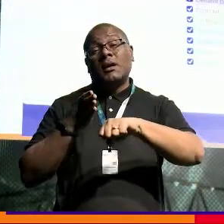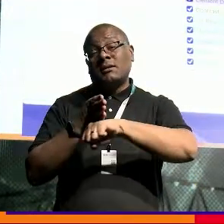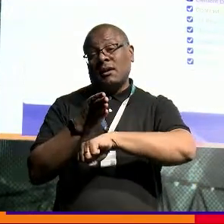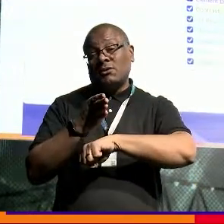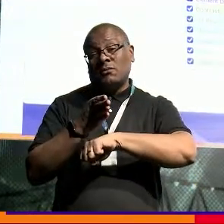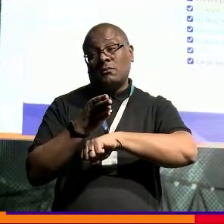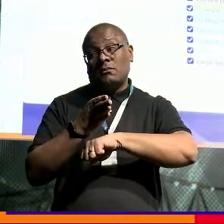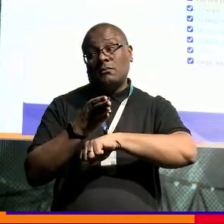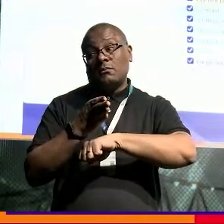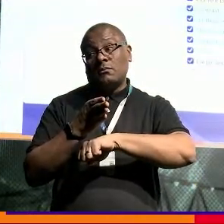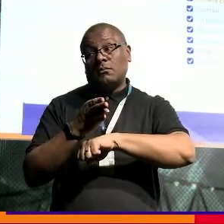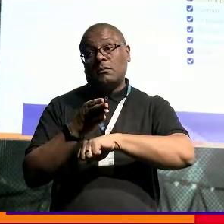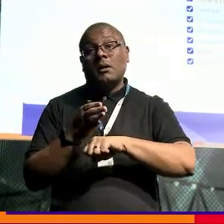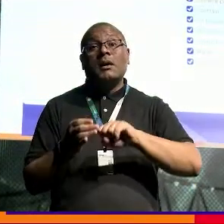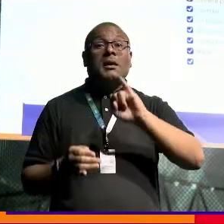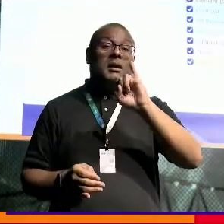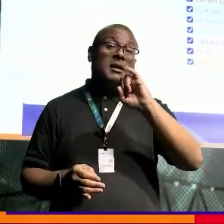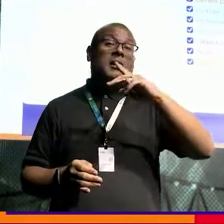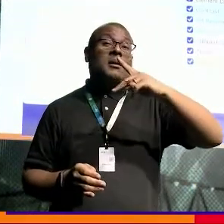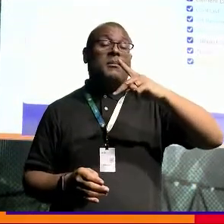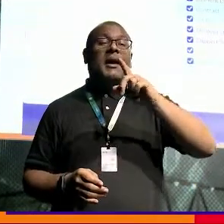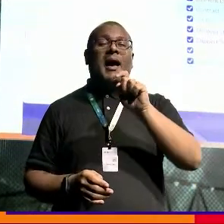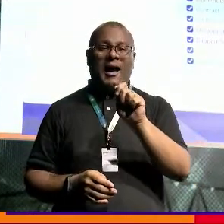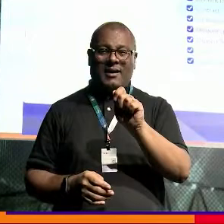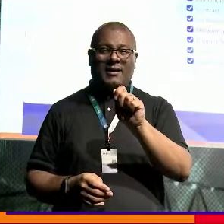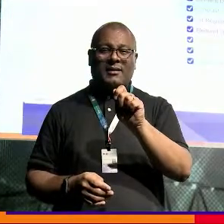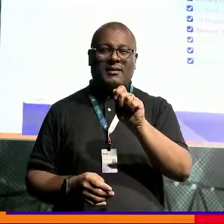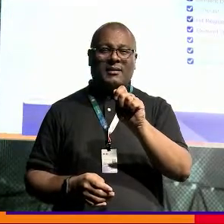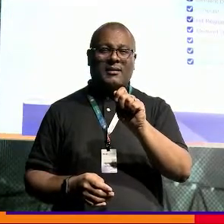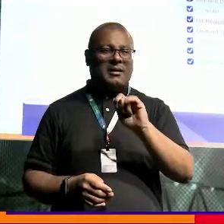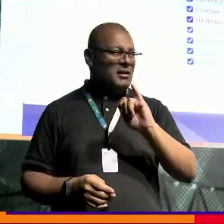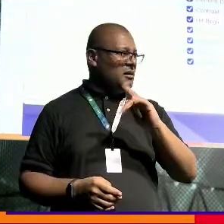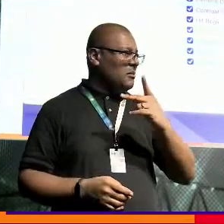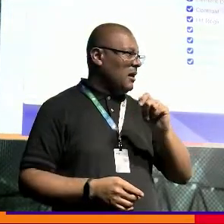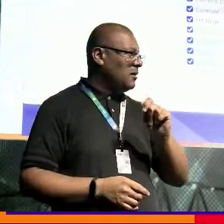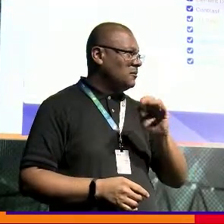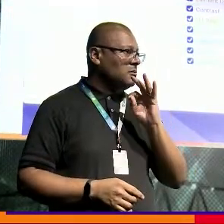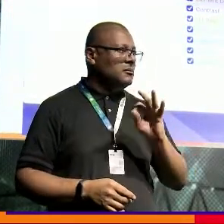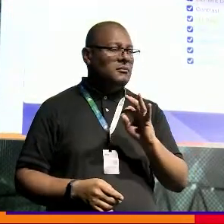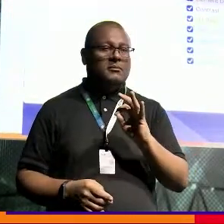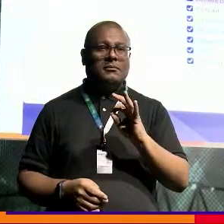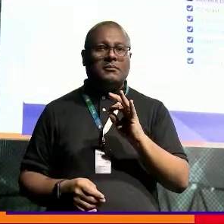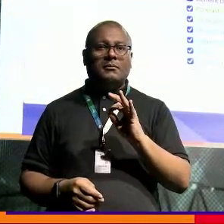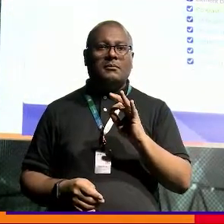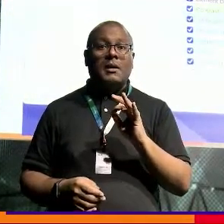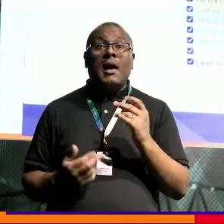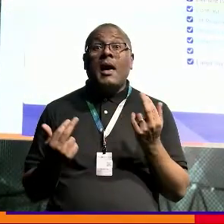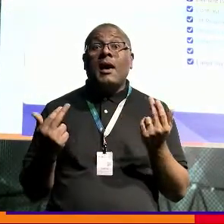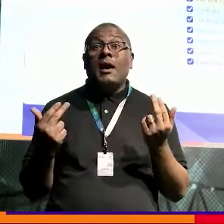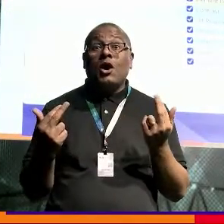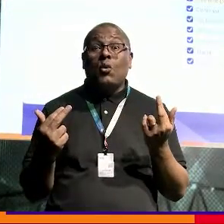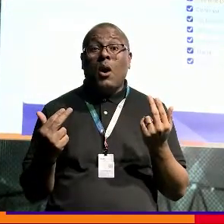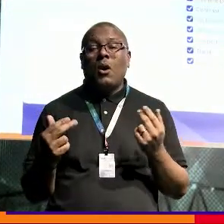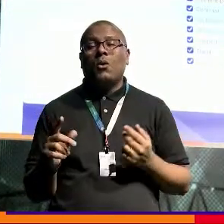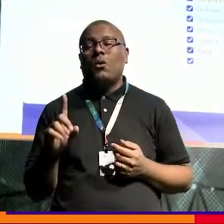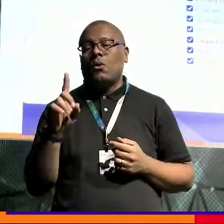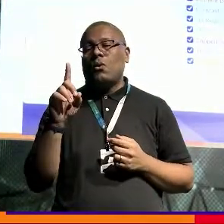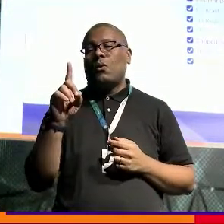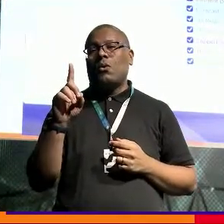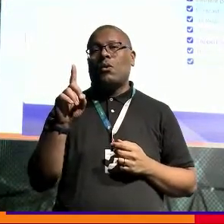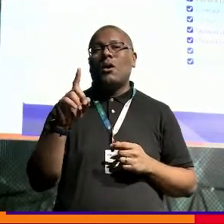ao IPA, que é... IPA? Isso mesmo, né? Que é a mesma coisa que é